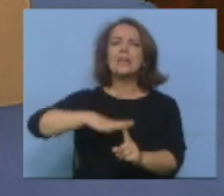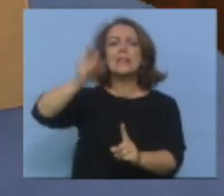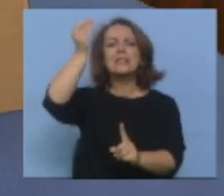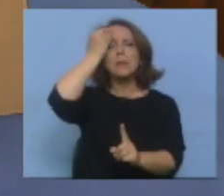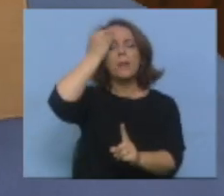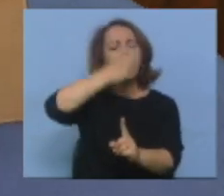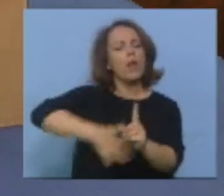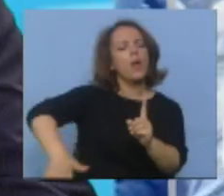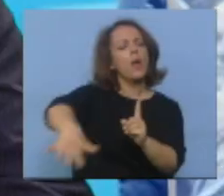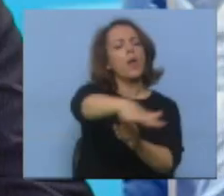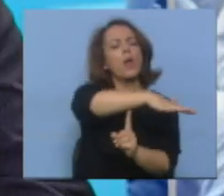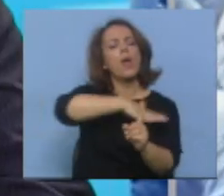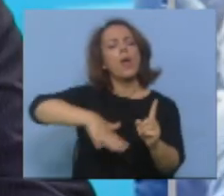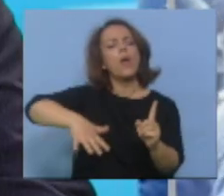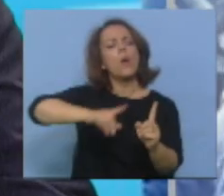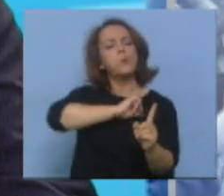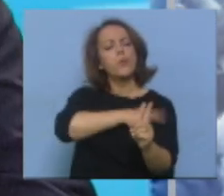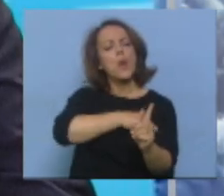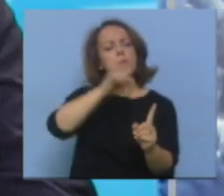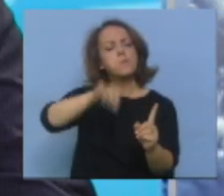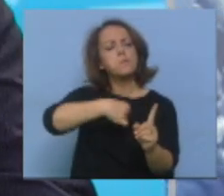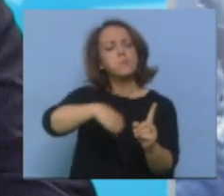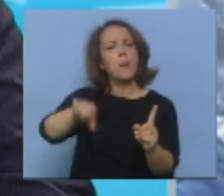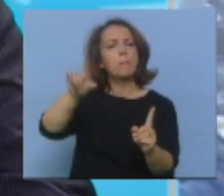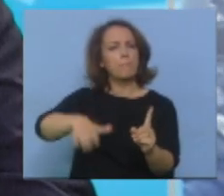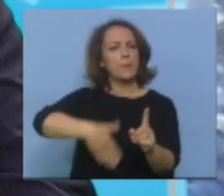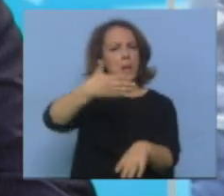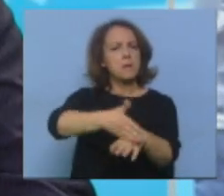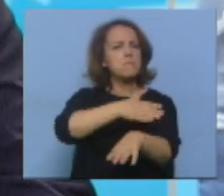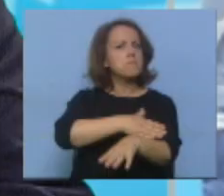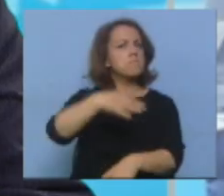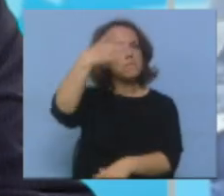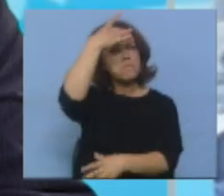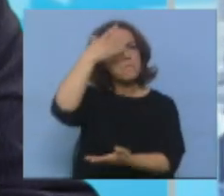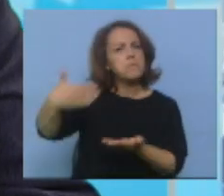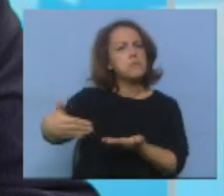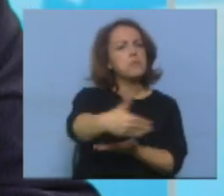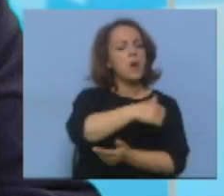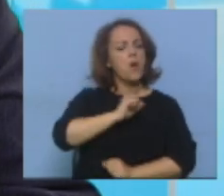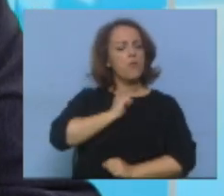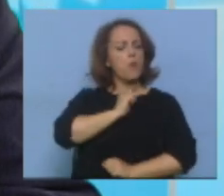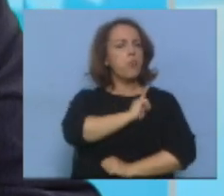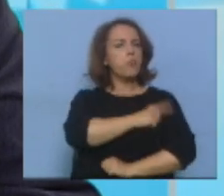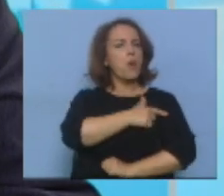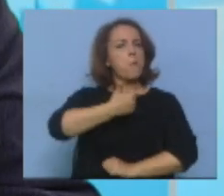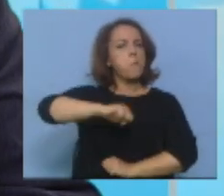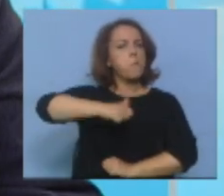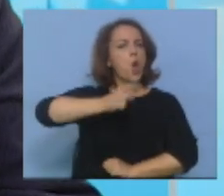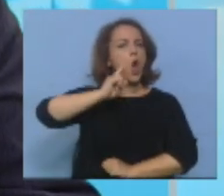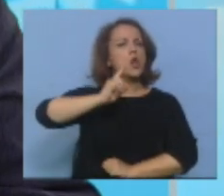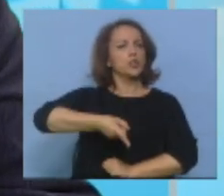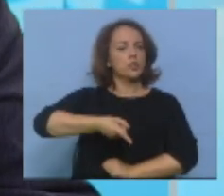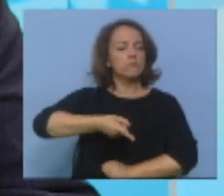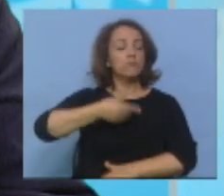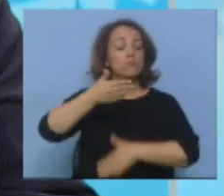reino. Faz um recenseamento para saber quanto é que é o meu poder, não é? E é castigado com uma